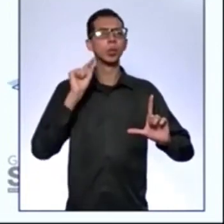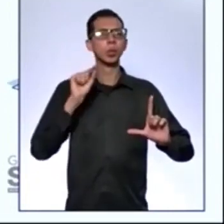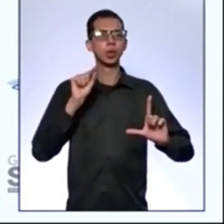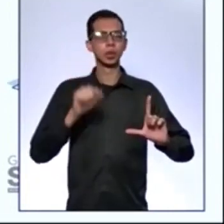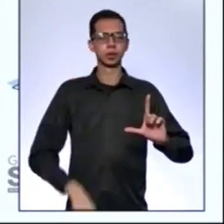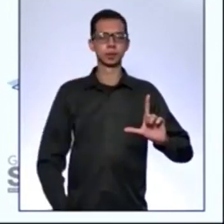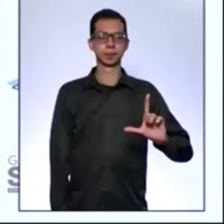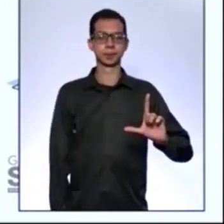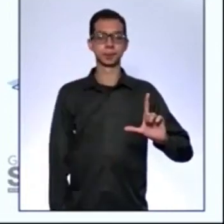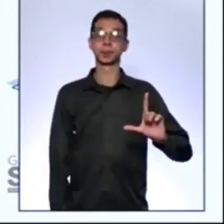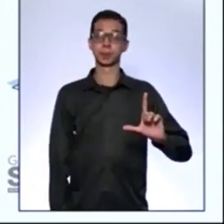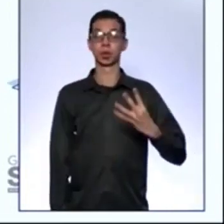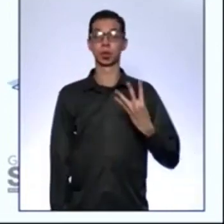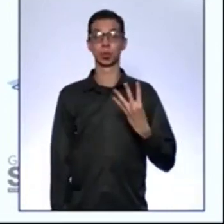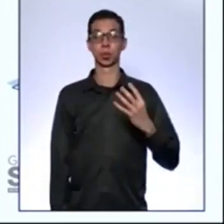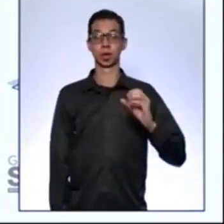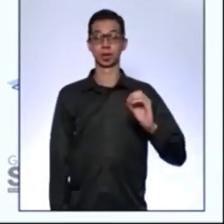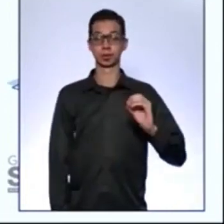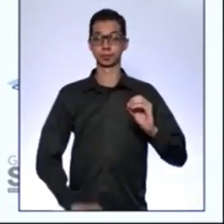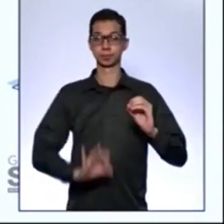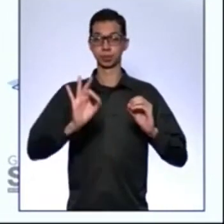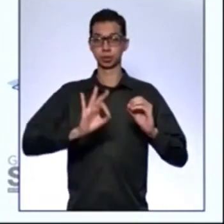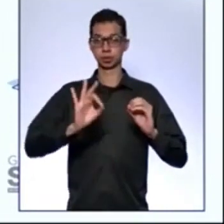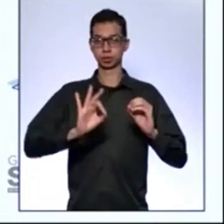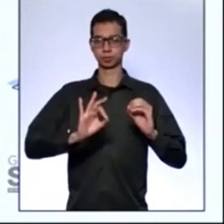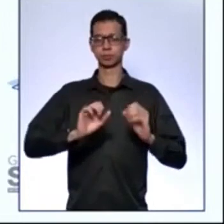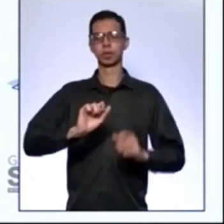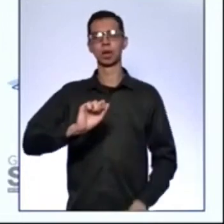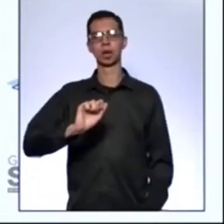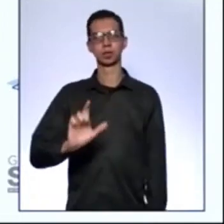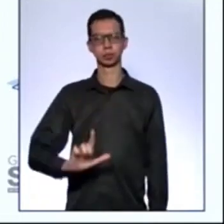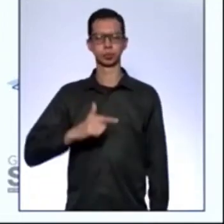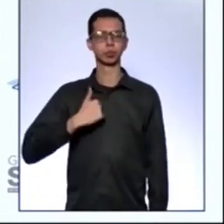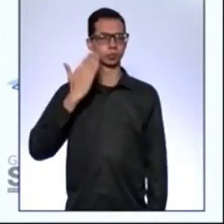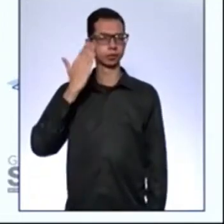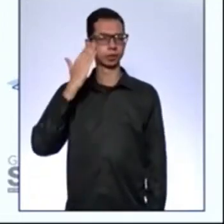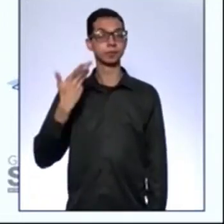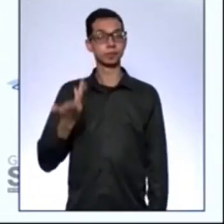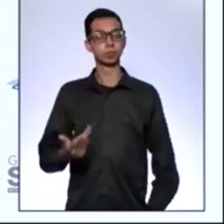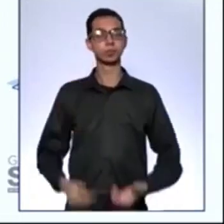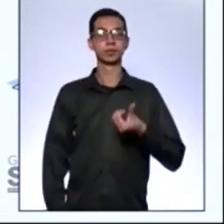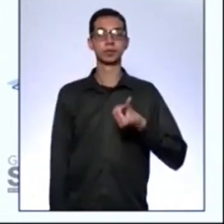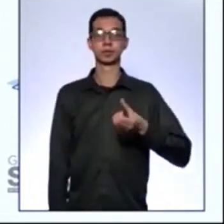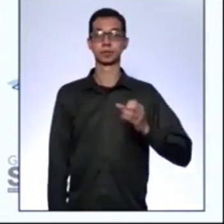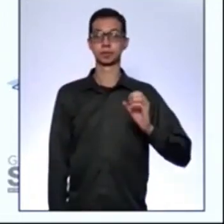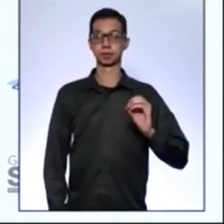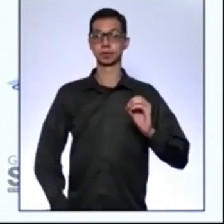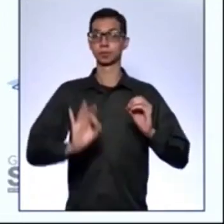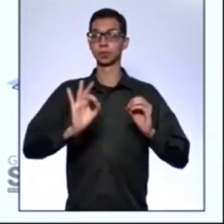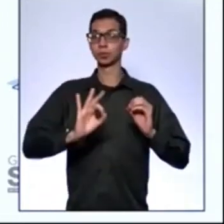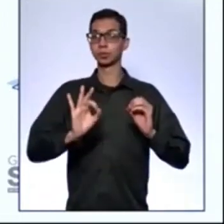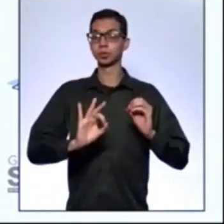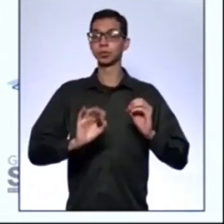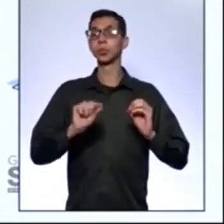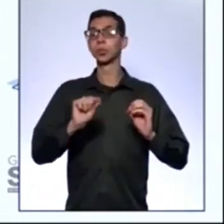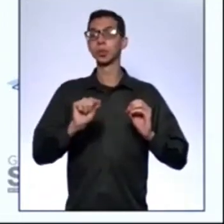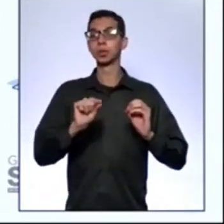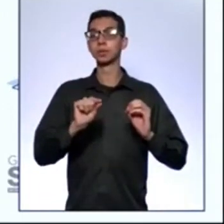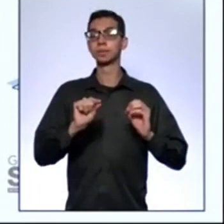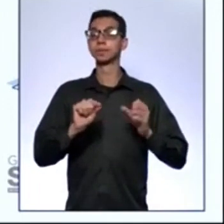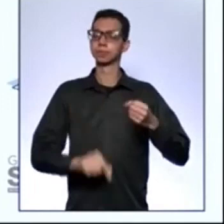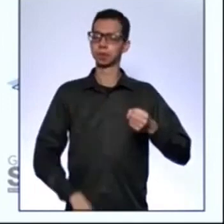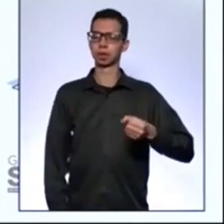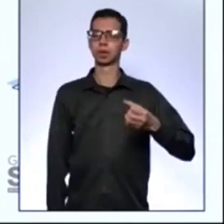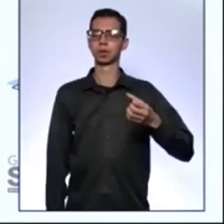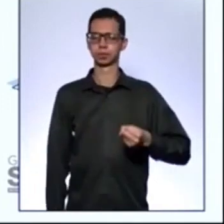eu sei que quarenta por cento é de Tom Azul então sessenta por cento será de Tom Branco